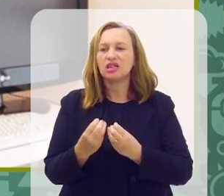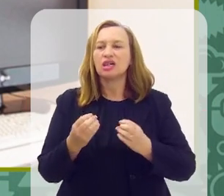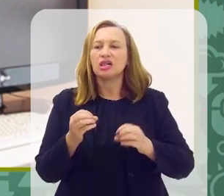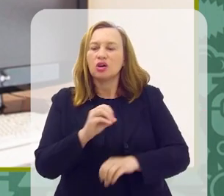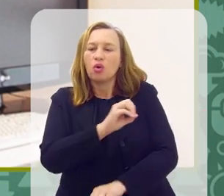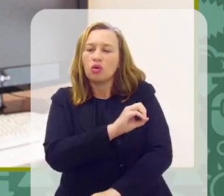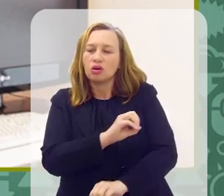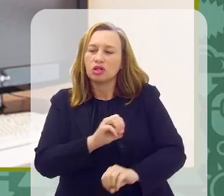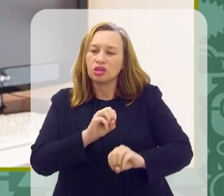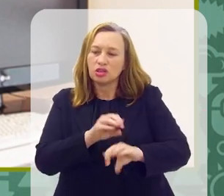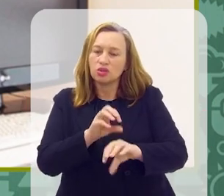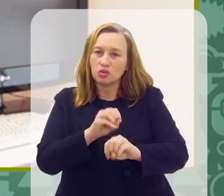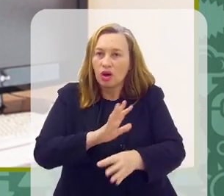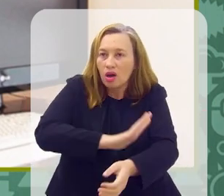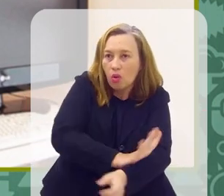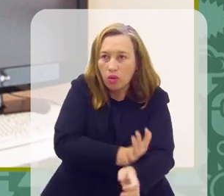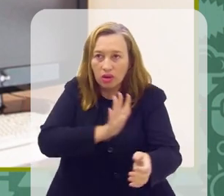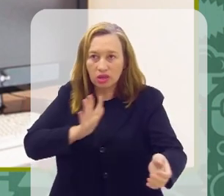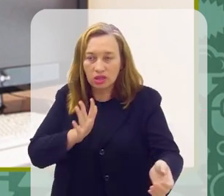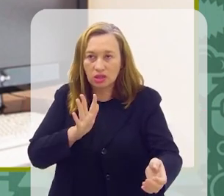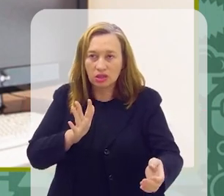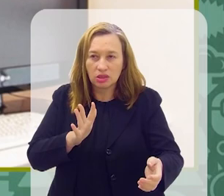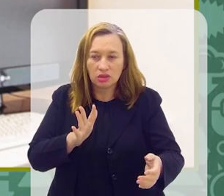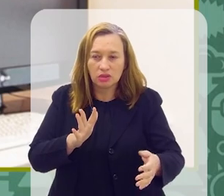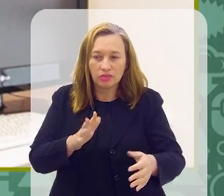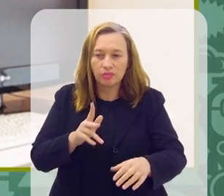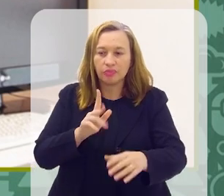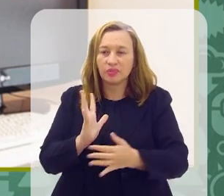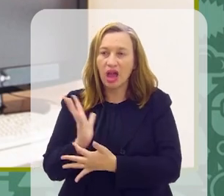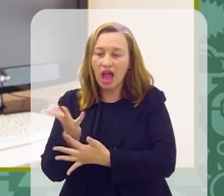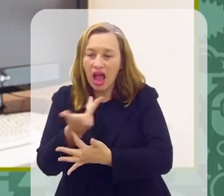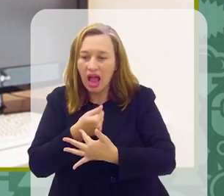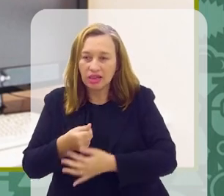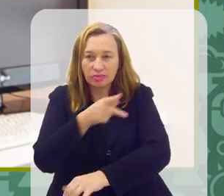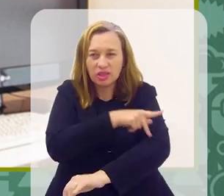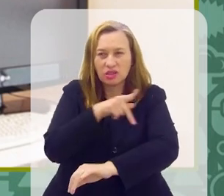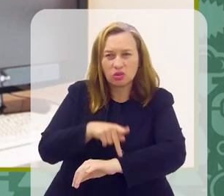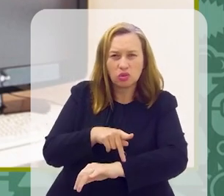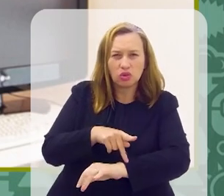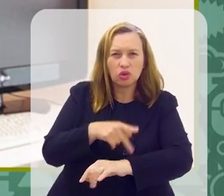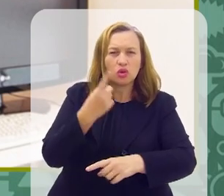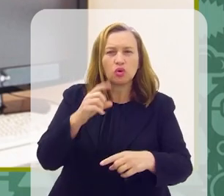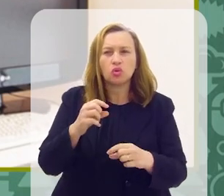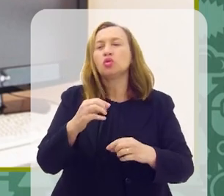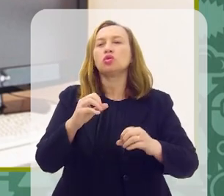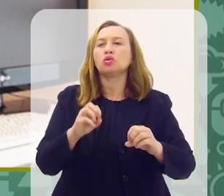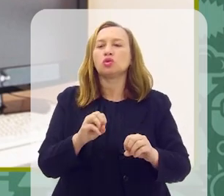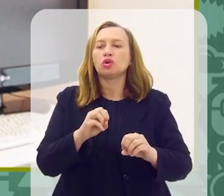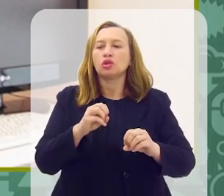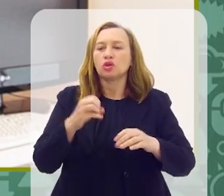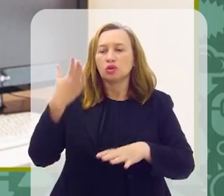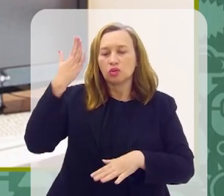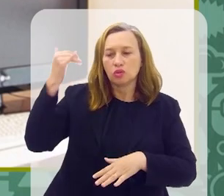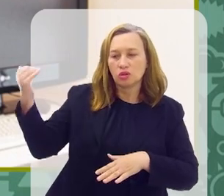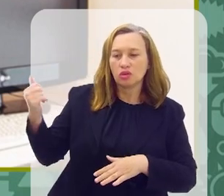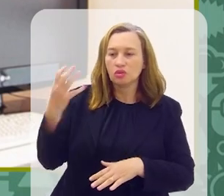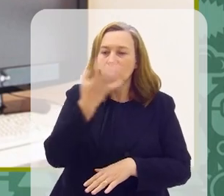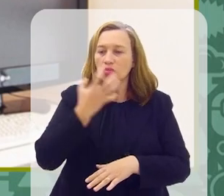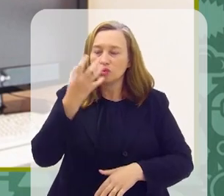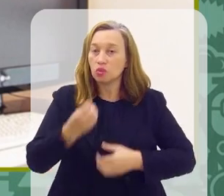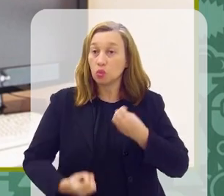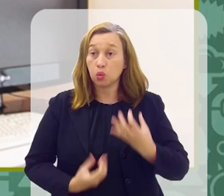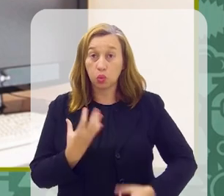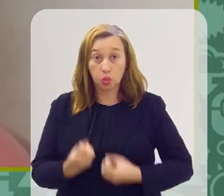educação antirracista através da arte como instrumento pedagógico, né? Foi a partir do sucesso da sua música que veio, então, essa